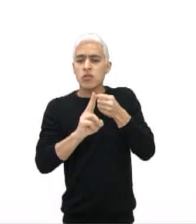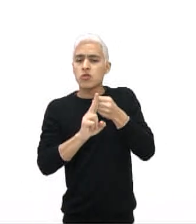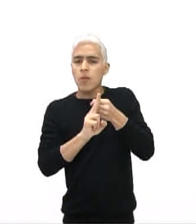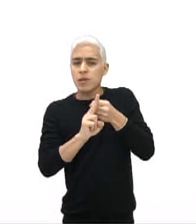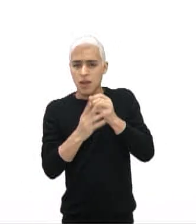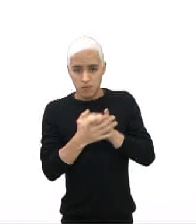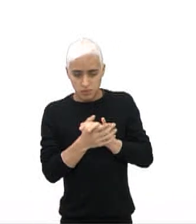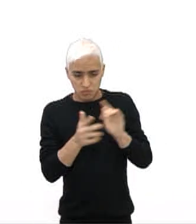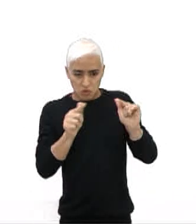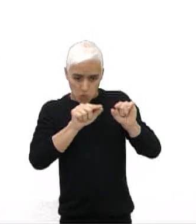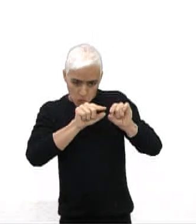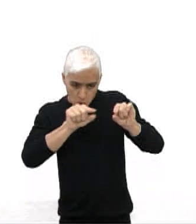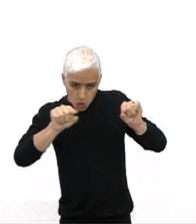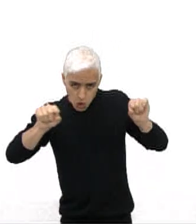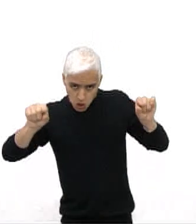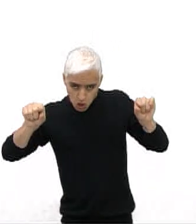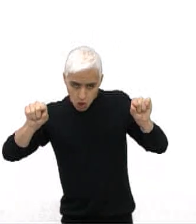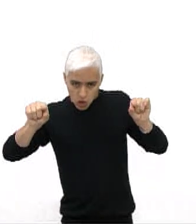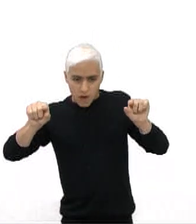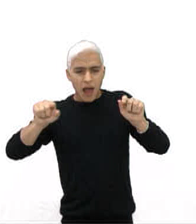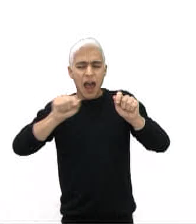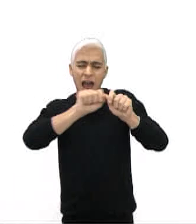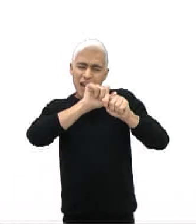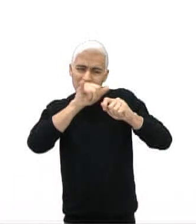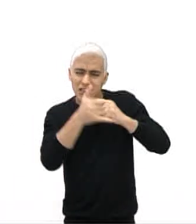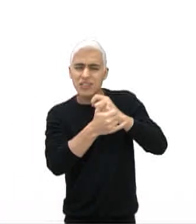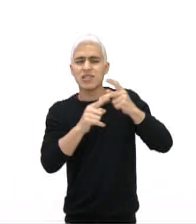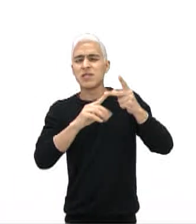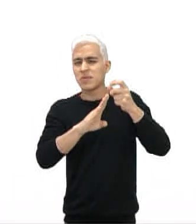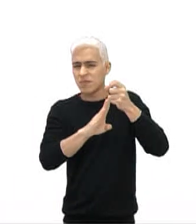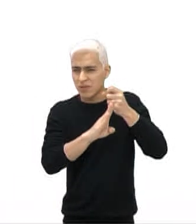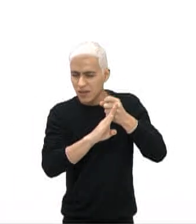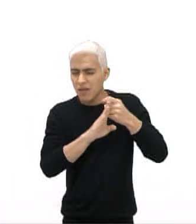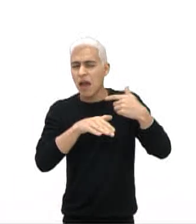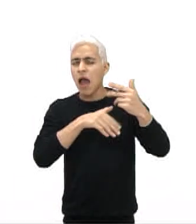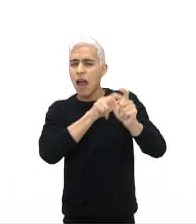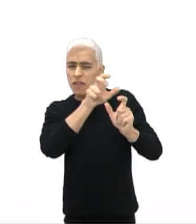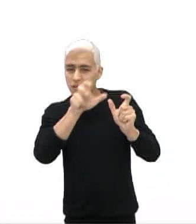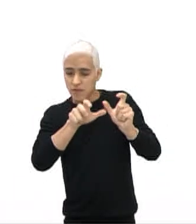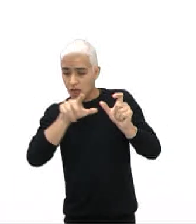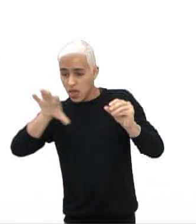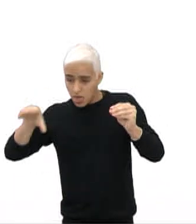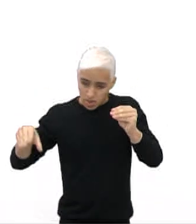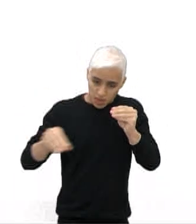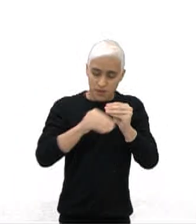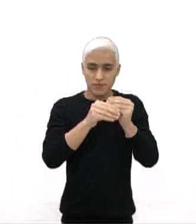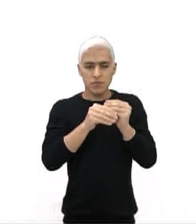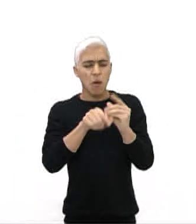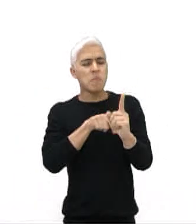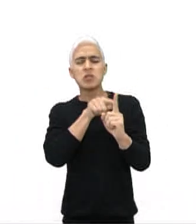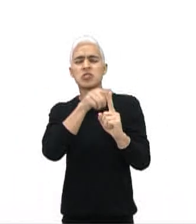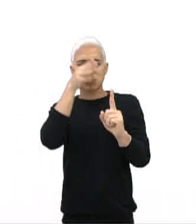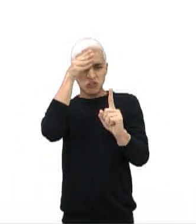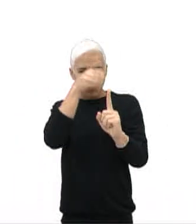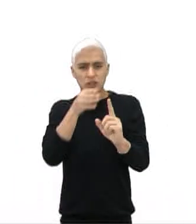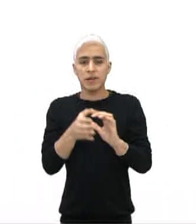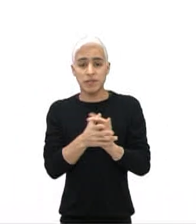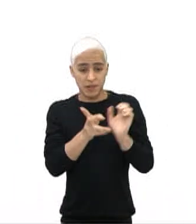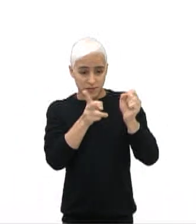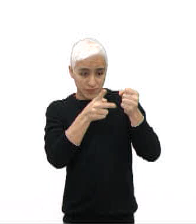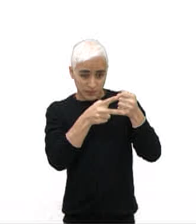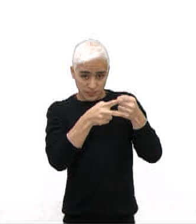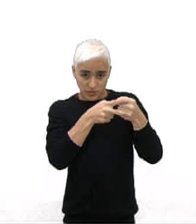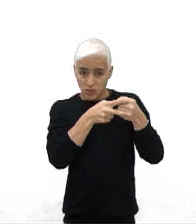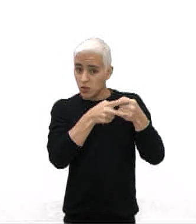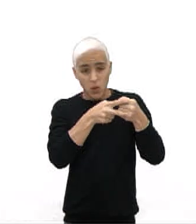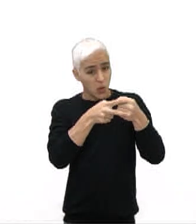um nome, adjetivo, substantivo, advérbio. Objetivas diretas possui verbos